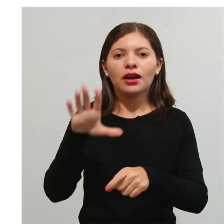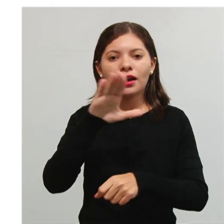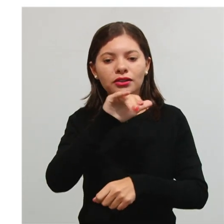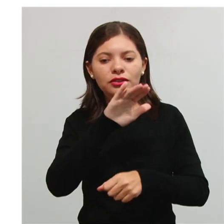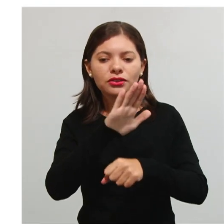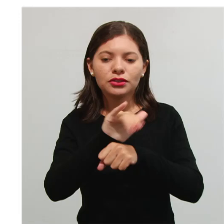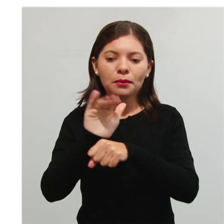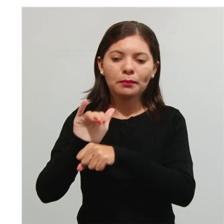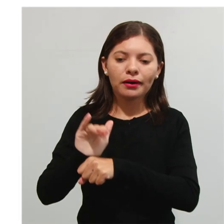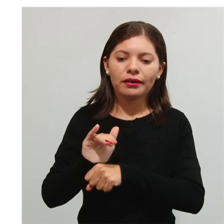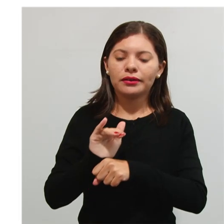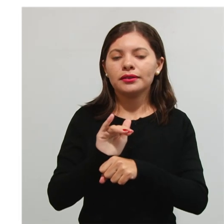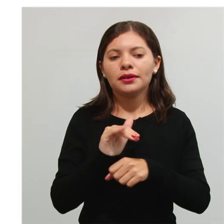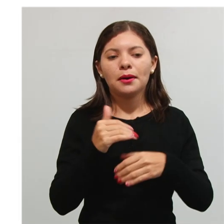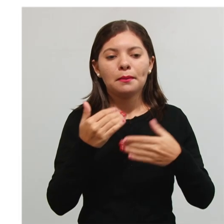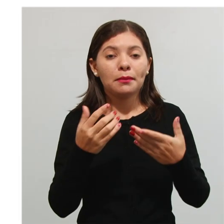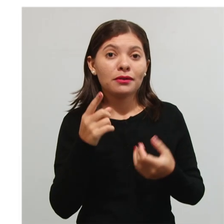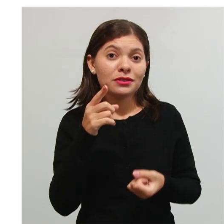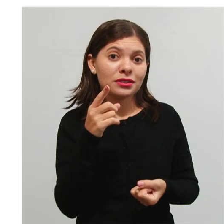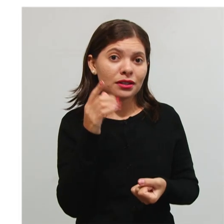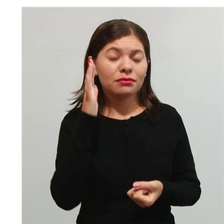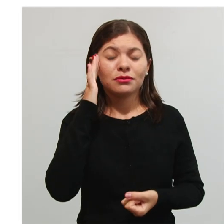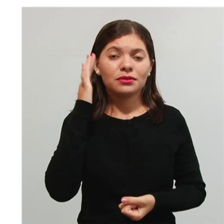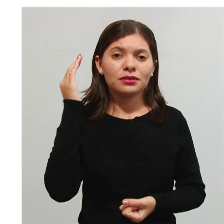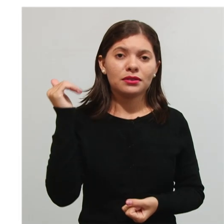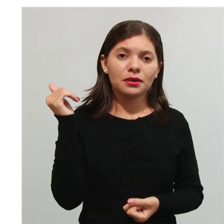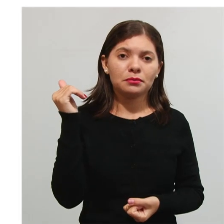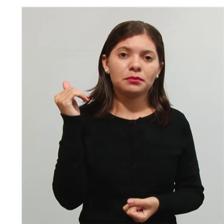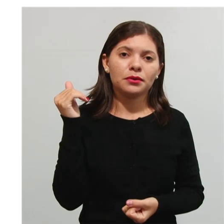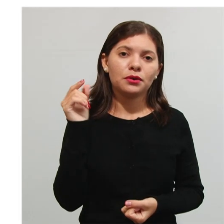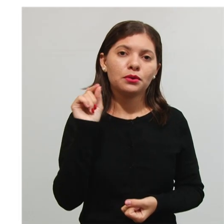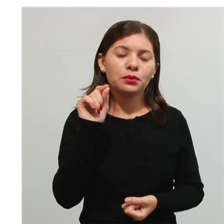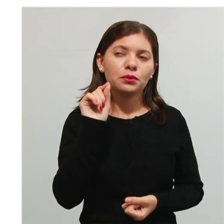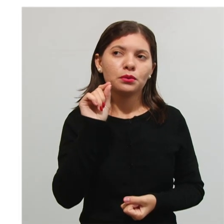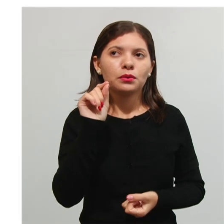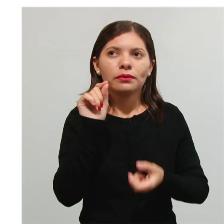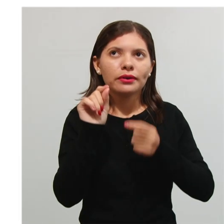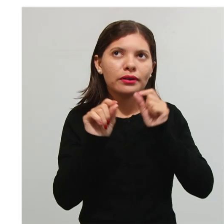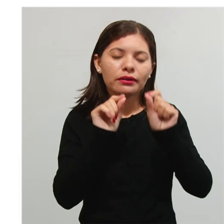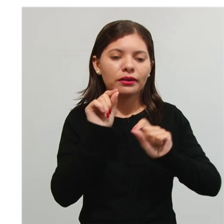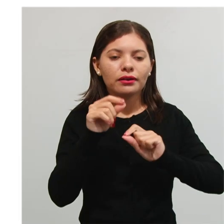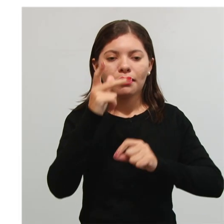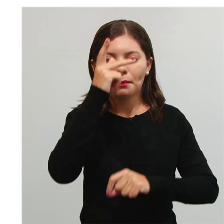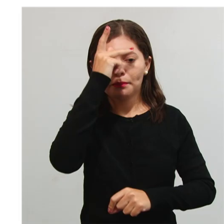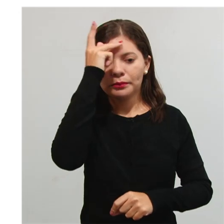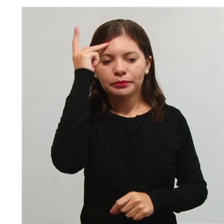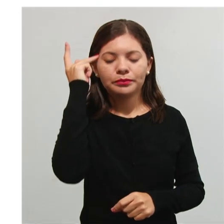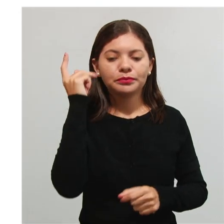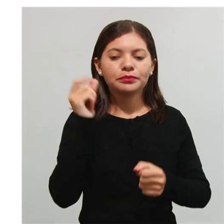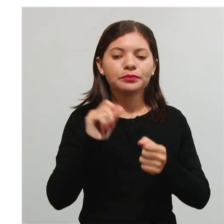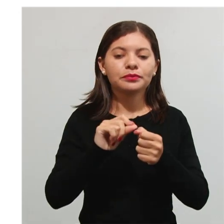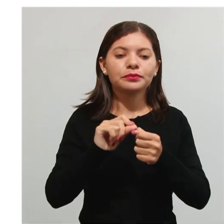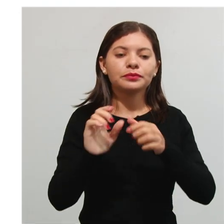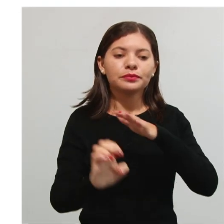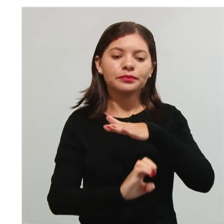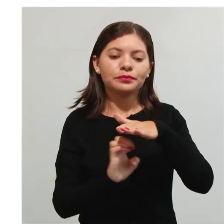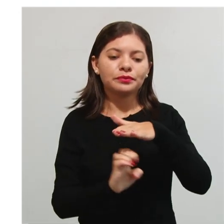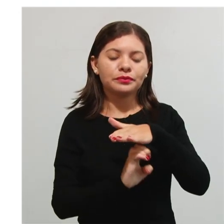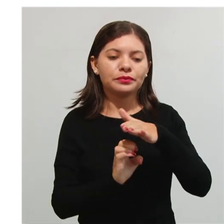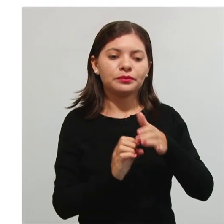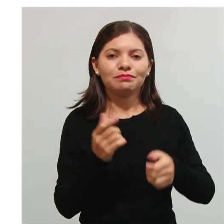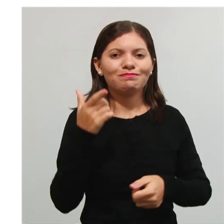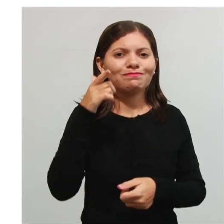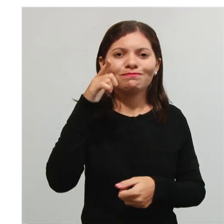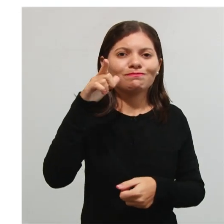que são ótimos profissionais. Mas se você não sabe aquilo que a sua equipe, que as pessoas fazem na sua empresa, dificilmente você vai